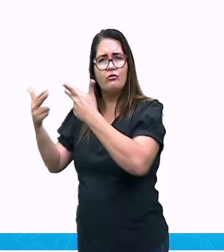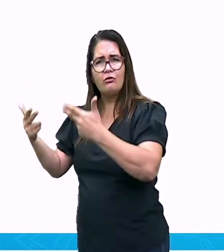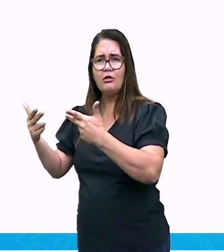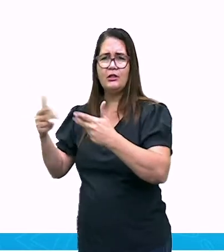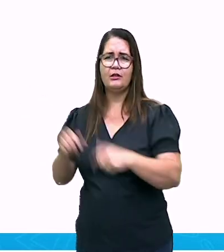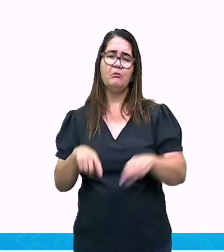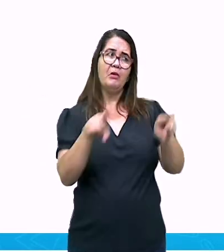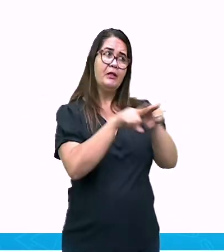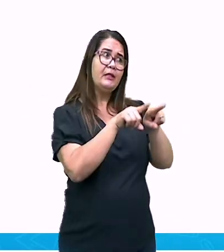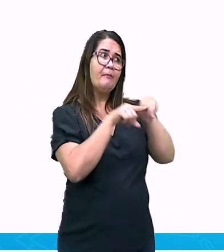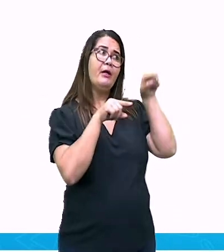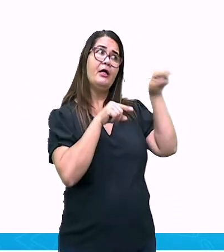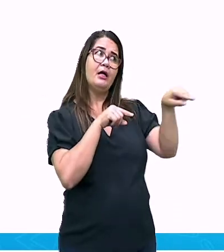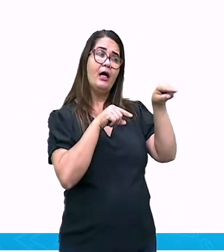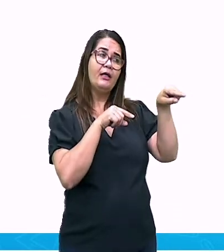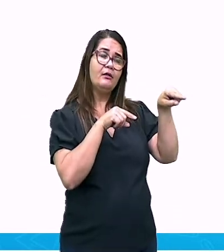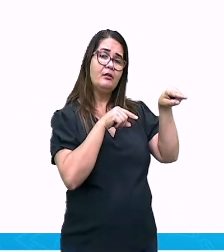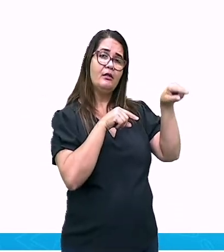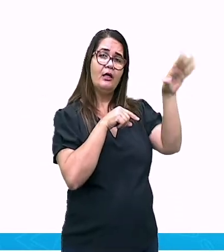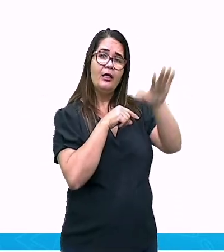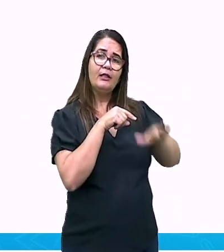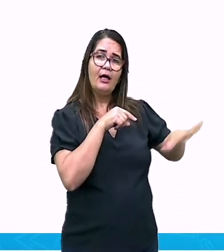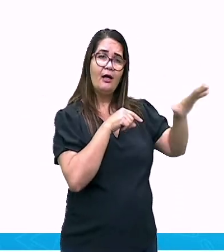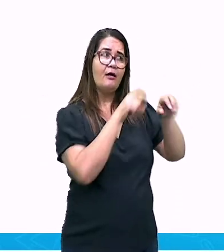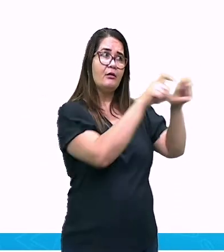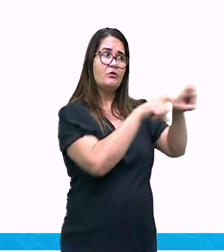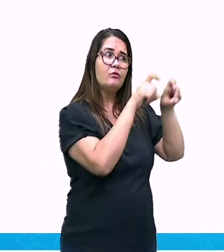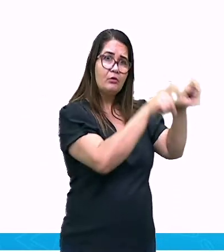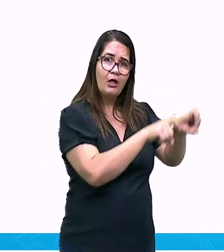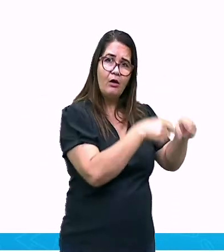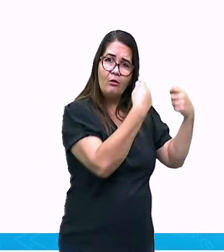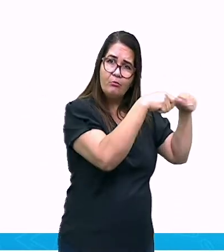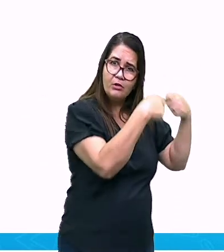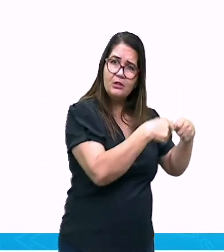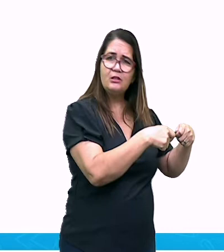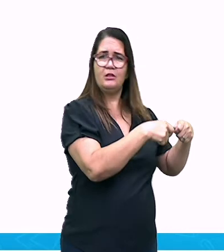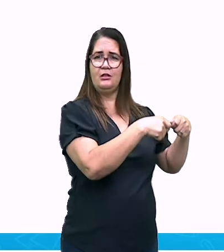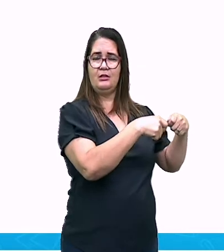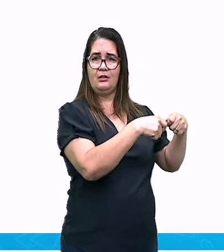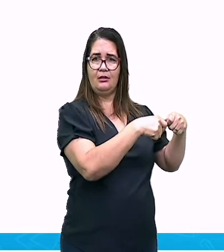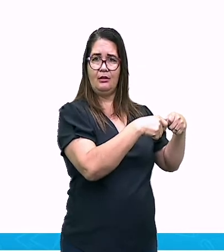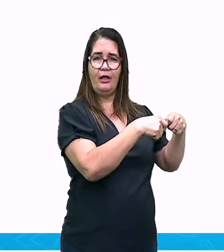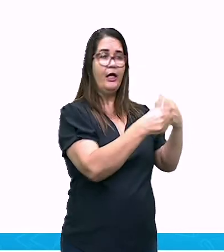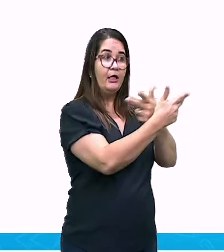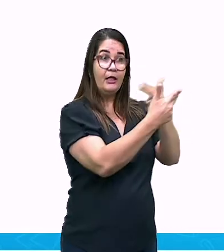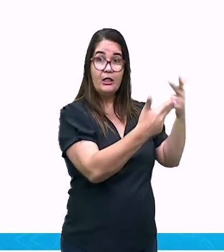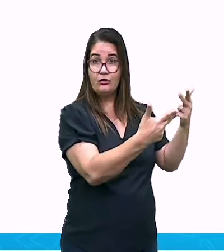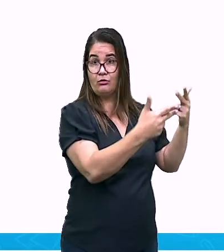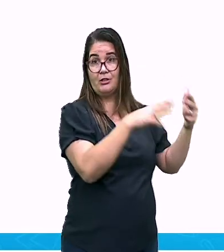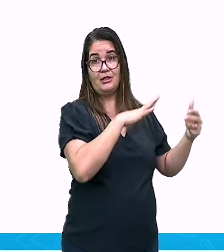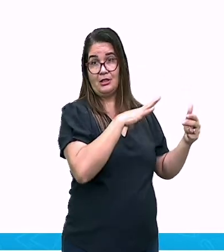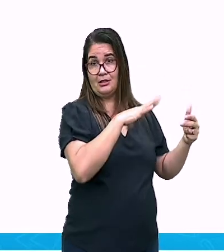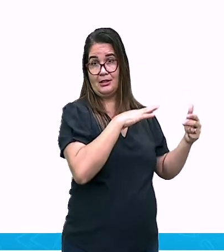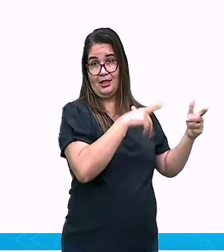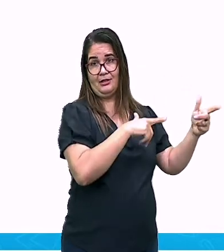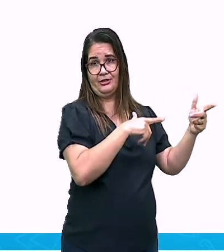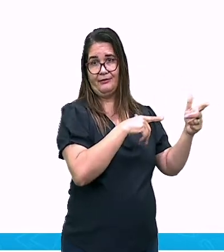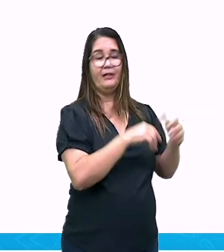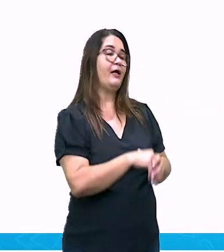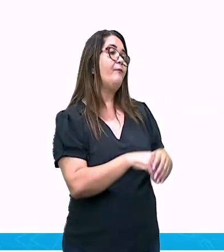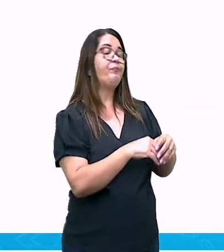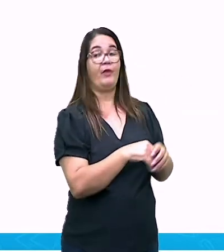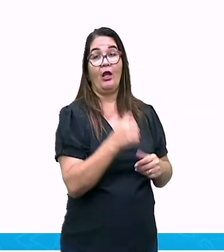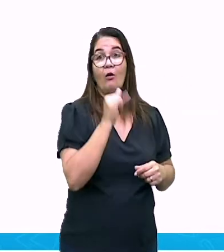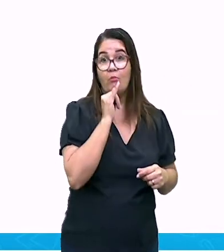supermercado. Na zona rural também não existem hospitais, grandes hospitais, certo? Então ele